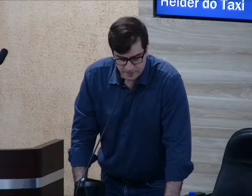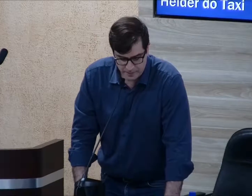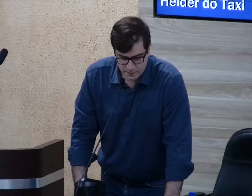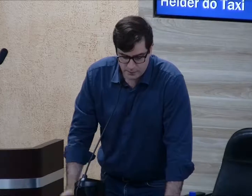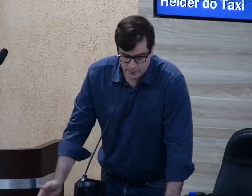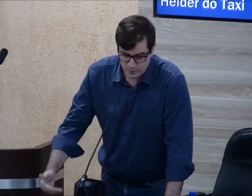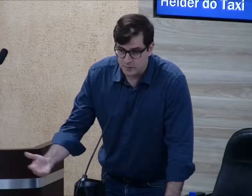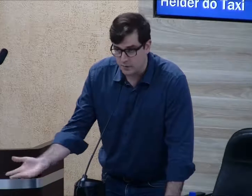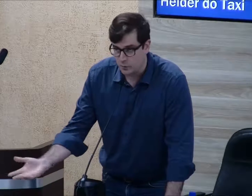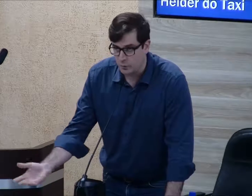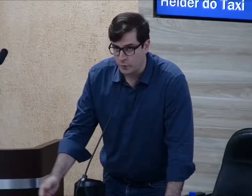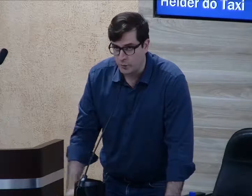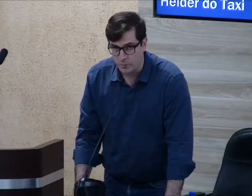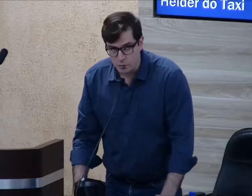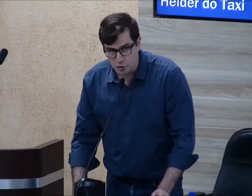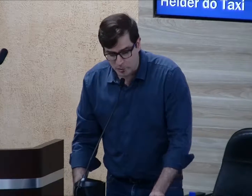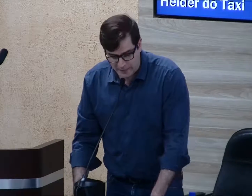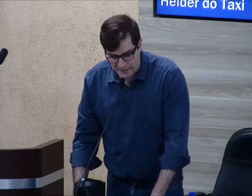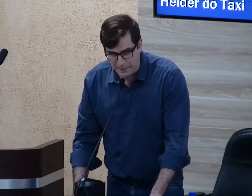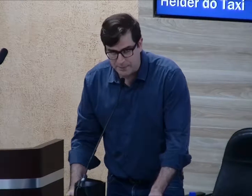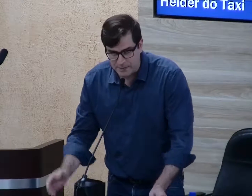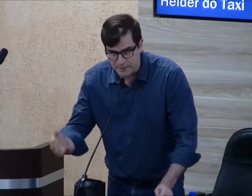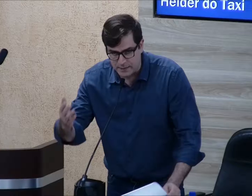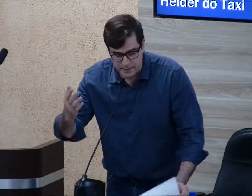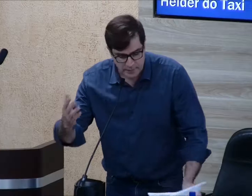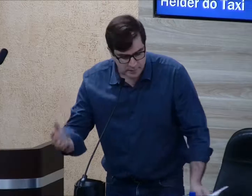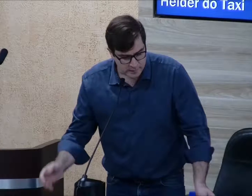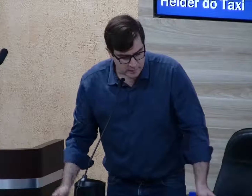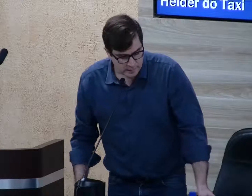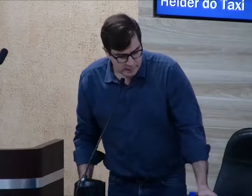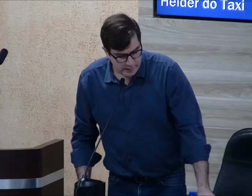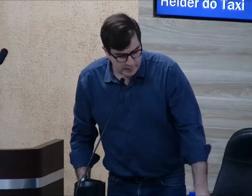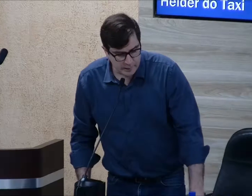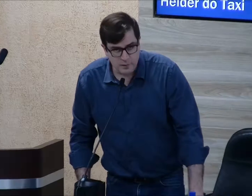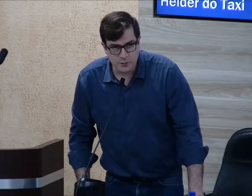realizadas, que sendo por mão de obra capacitada.